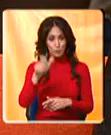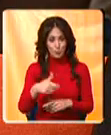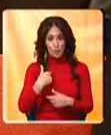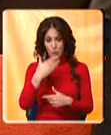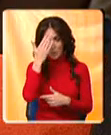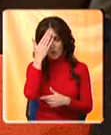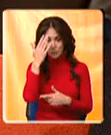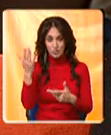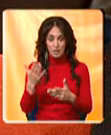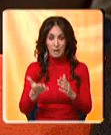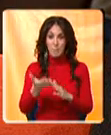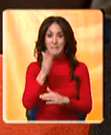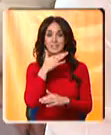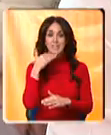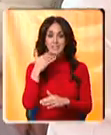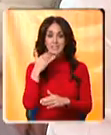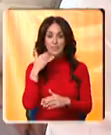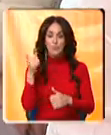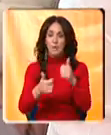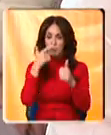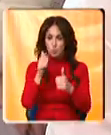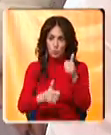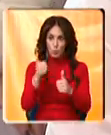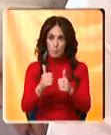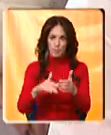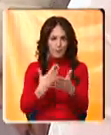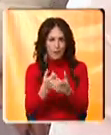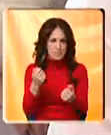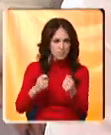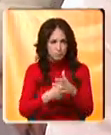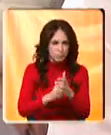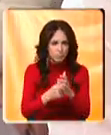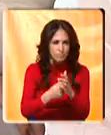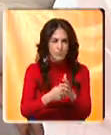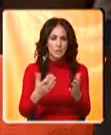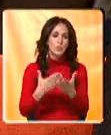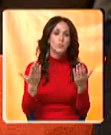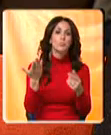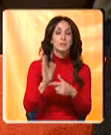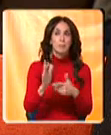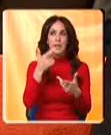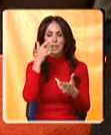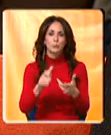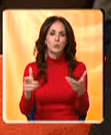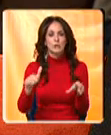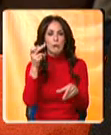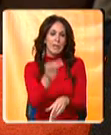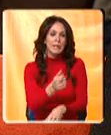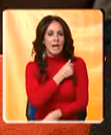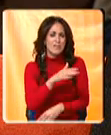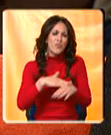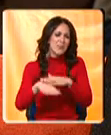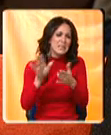acha muito mais graça a um concorrente polémico como a Fanny do que aqueles que estão lá dentro